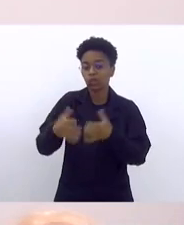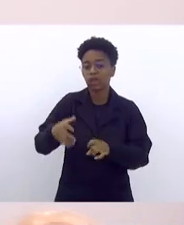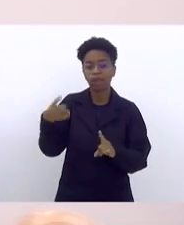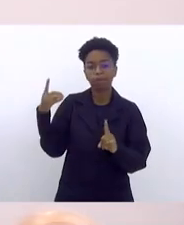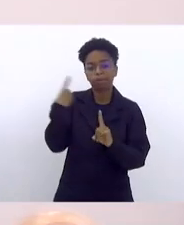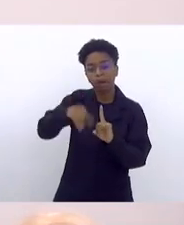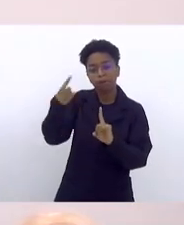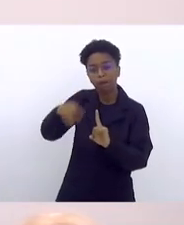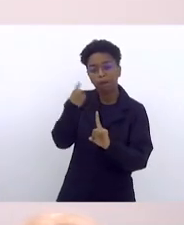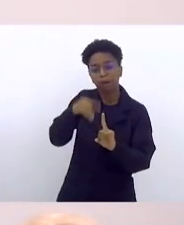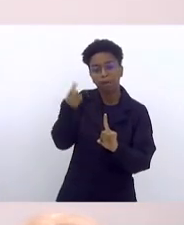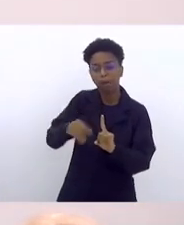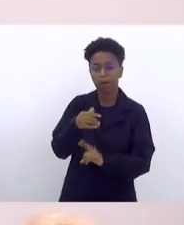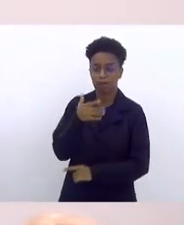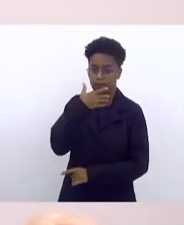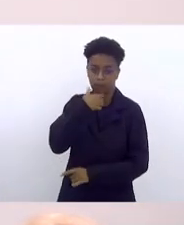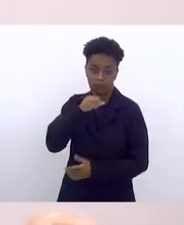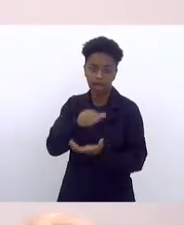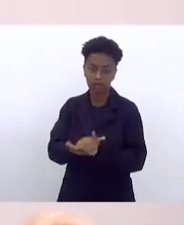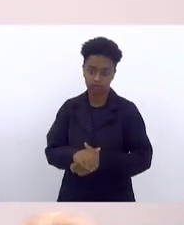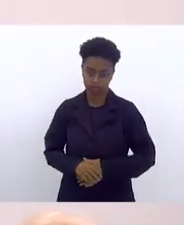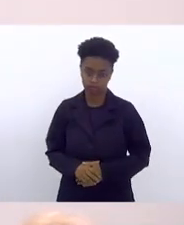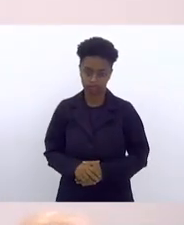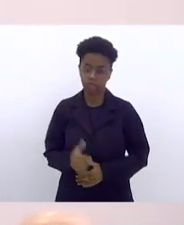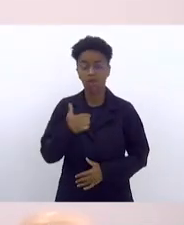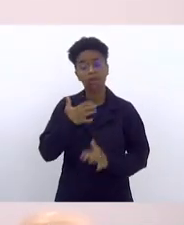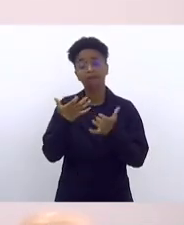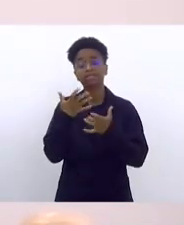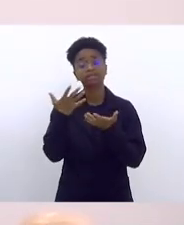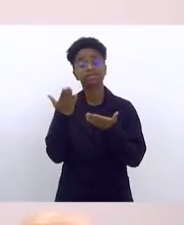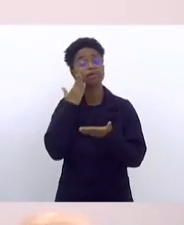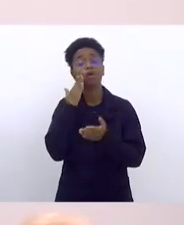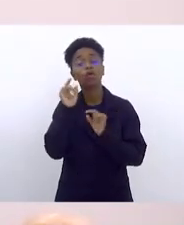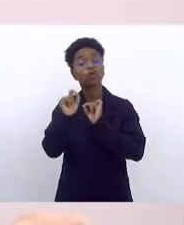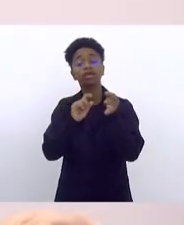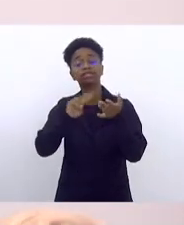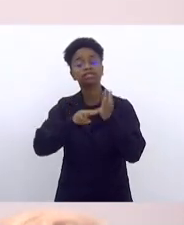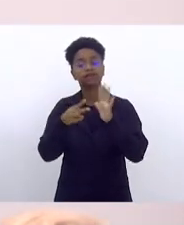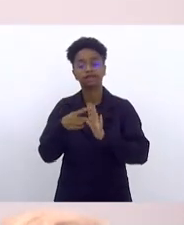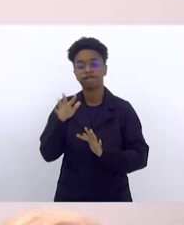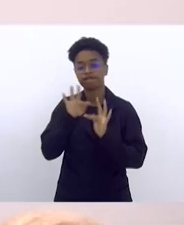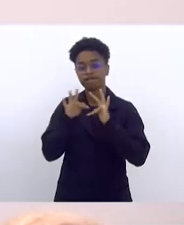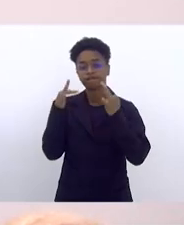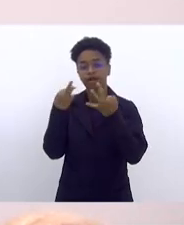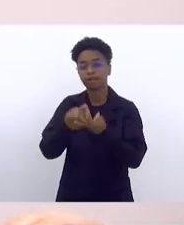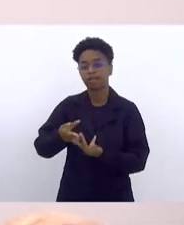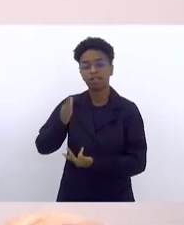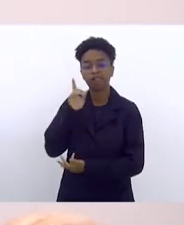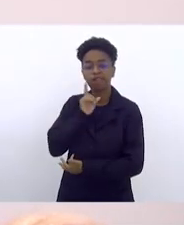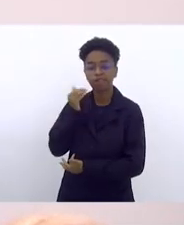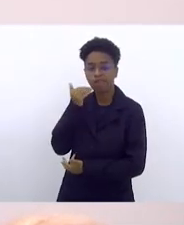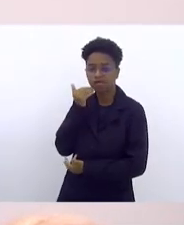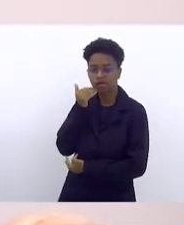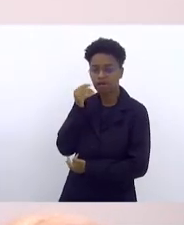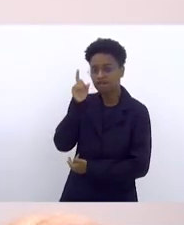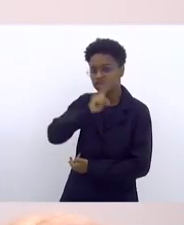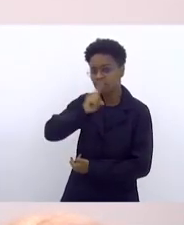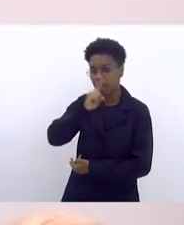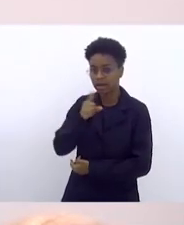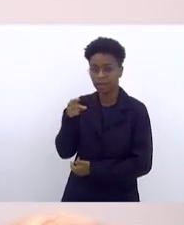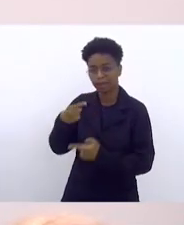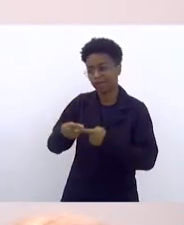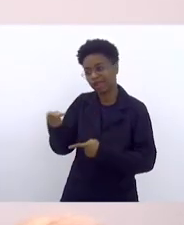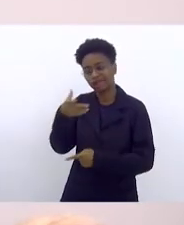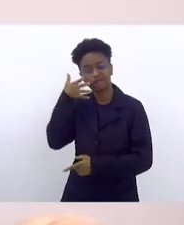marido eu queria saber o que mais pode ser uma família desajustada na fala do nobre deputado